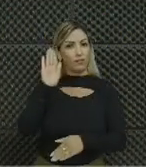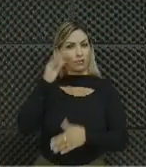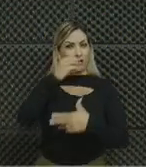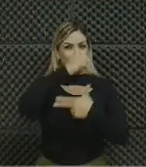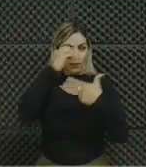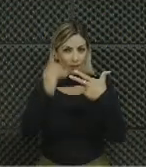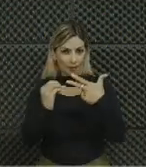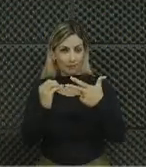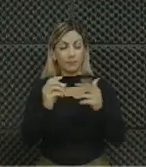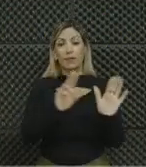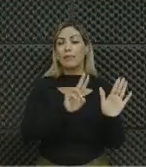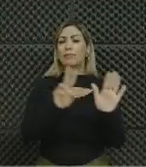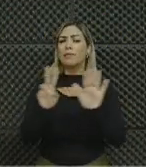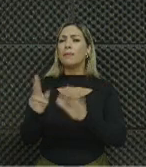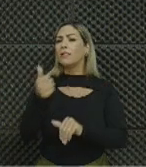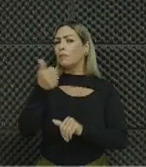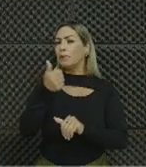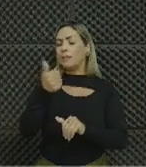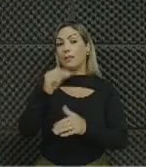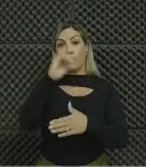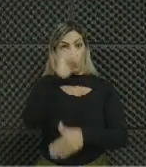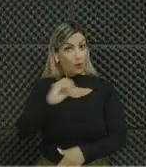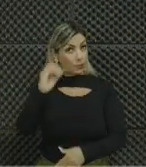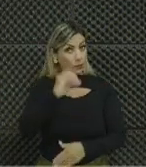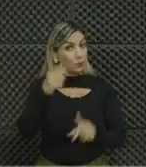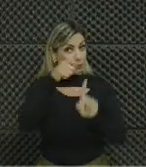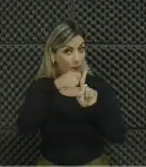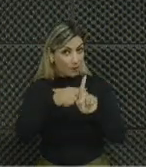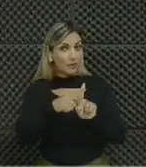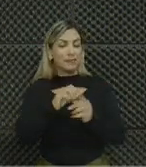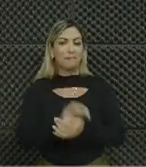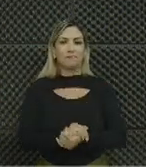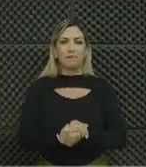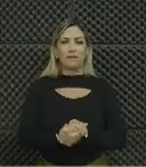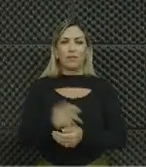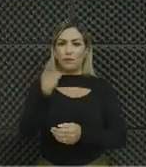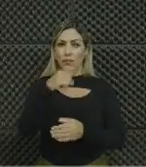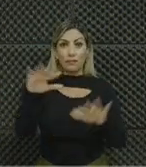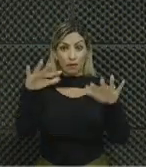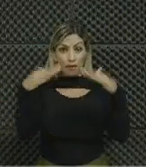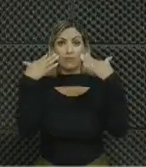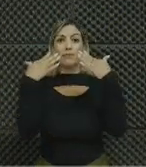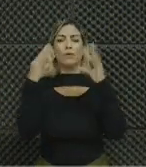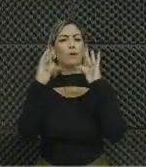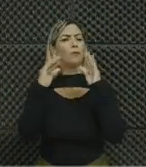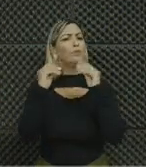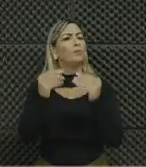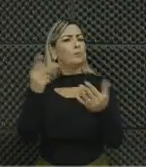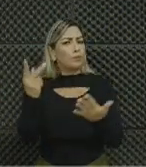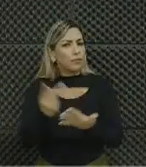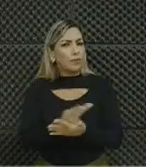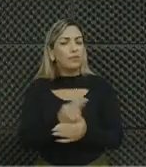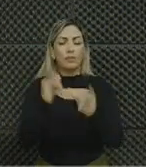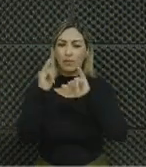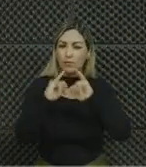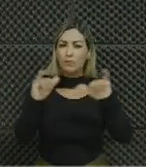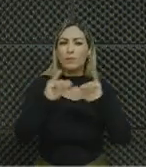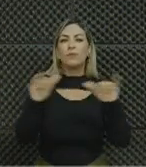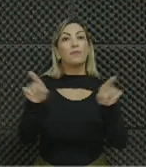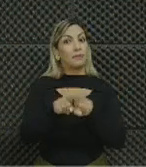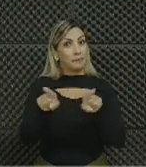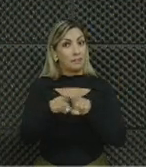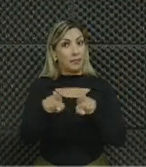nessa primeira semana de outubro. E vocês precisam estar atentos a tudo que está acontecendo e às